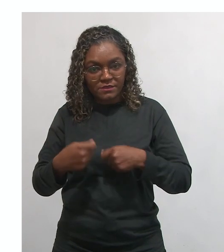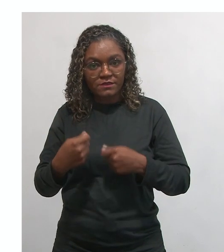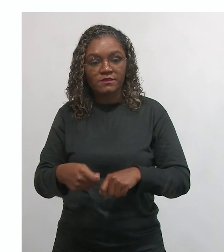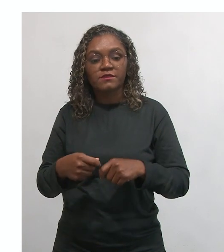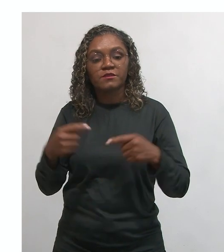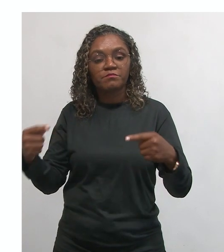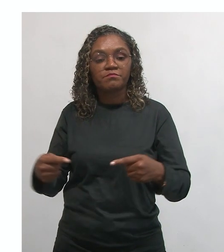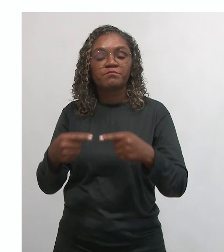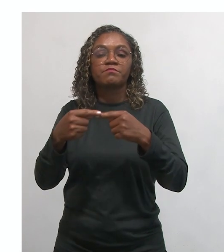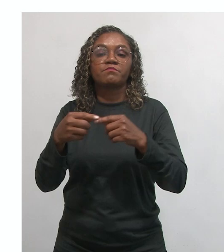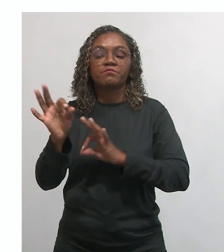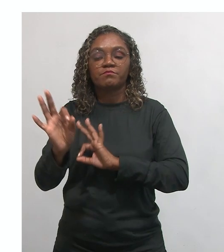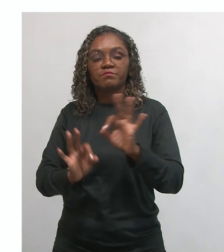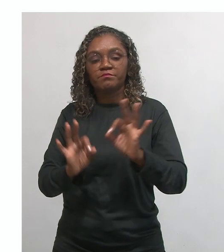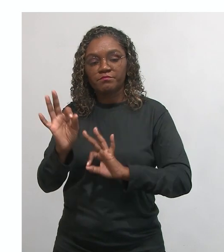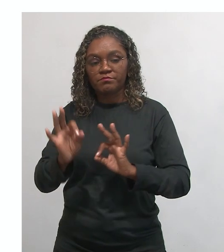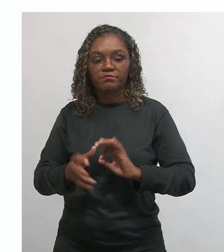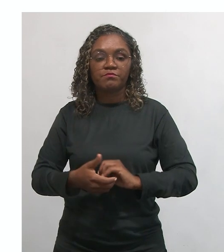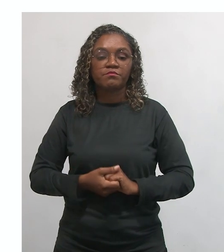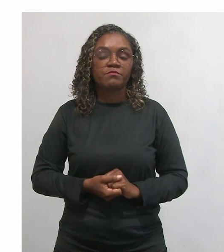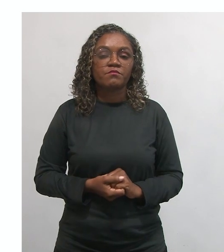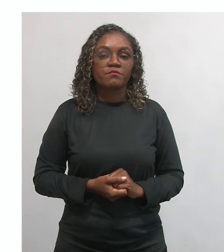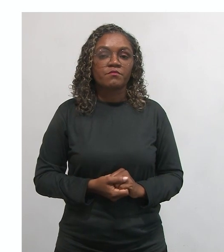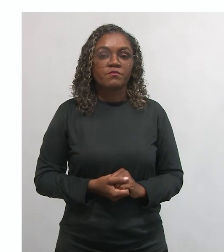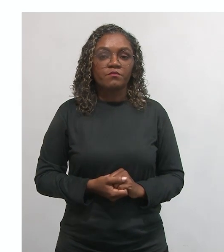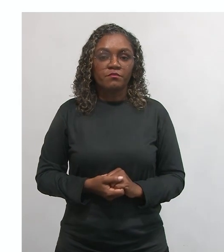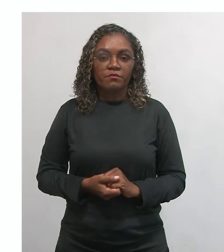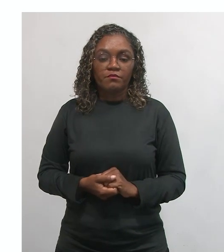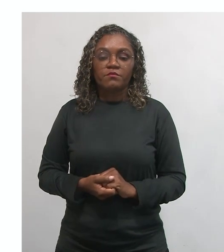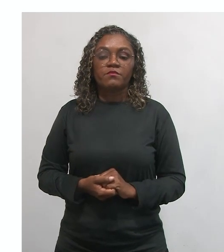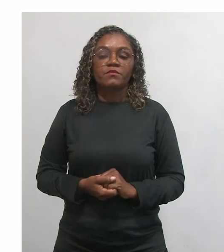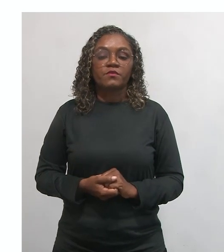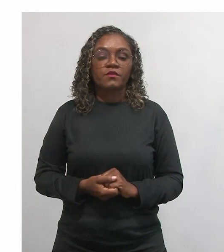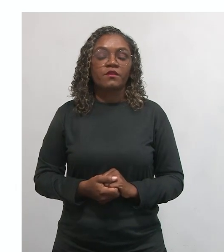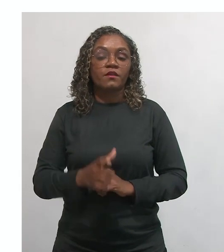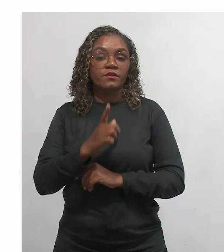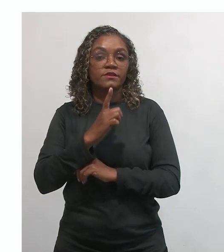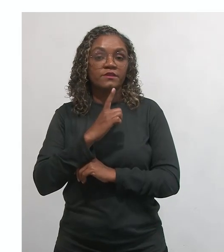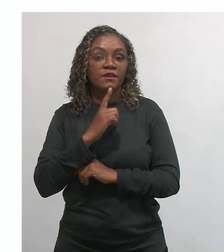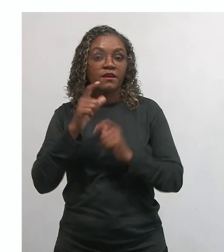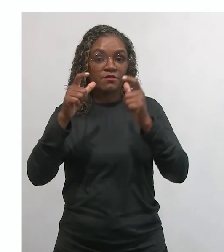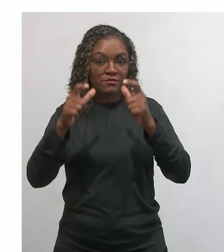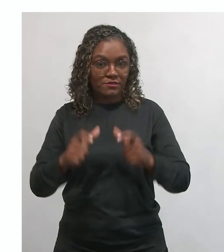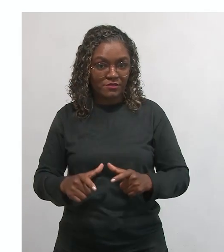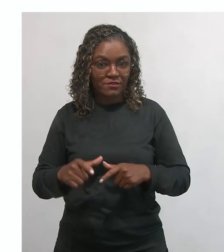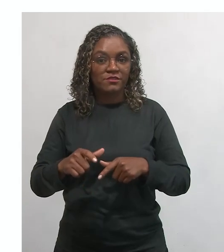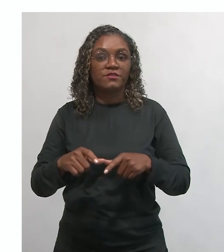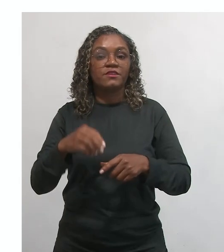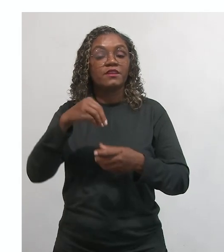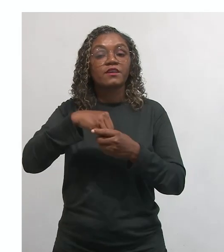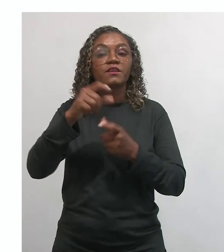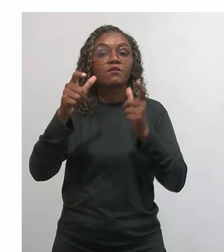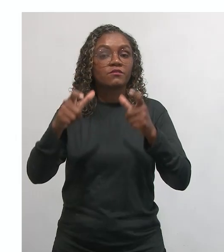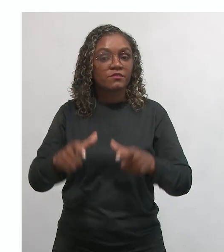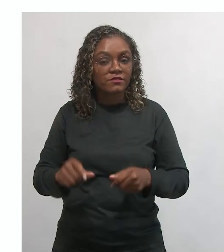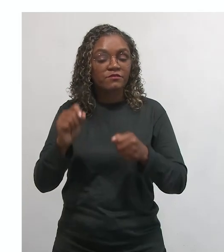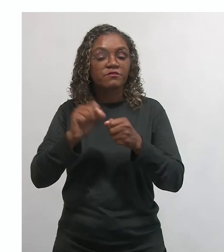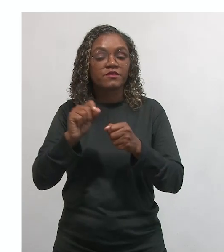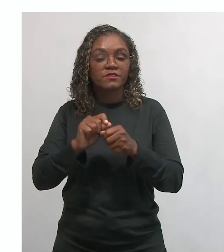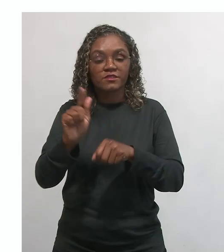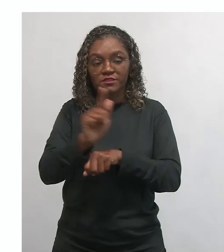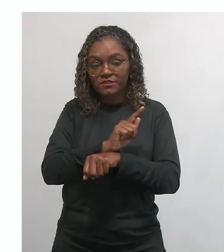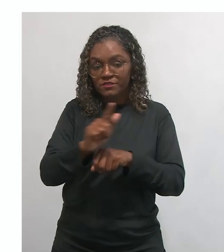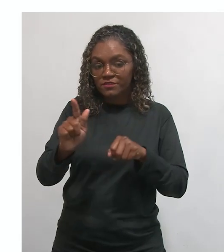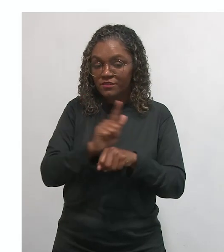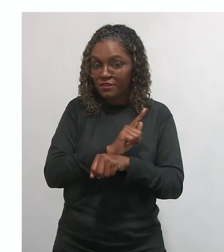sua ação precisa ser feita através dos planejamentos, porque ele tem, dentro da